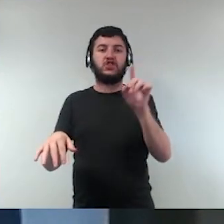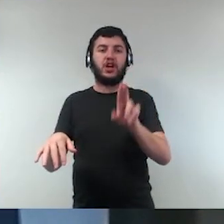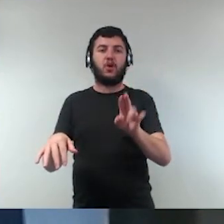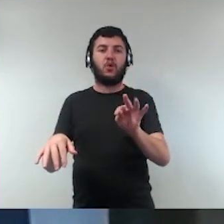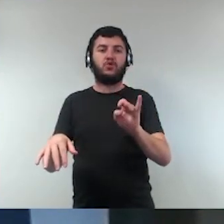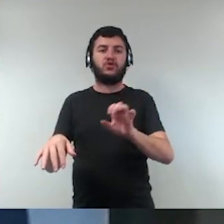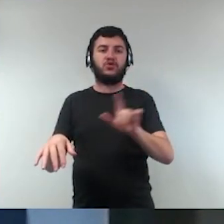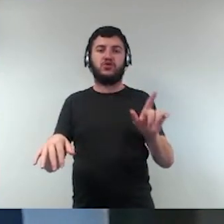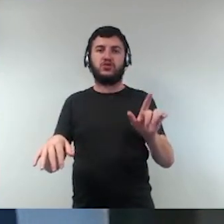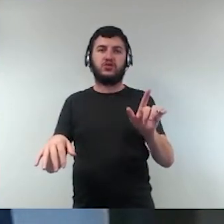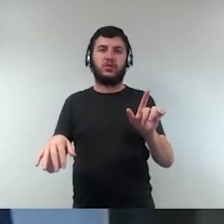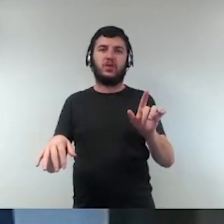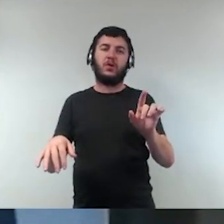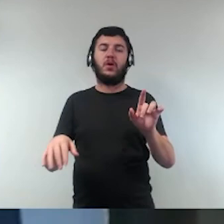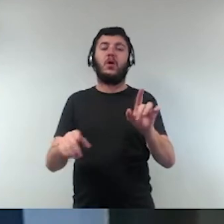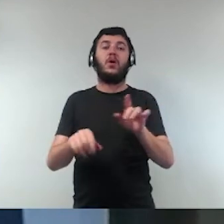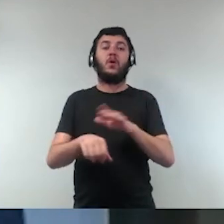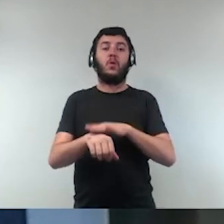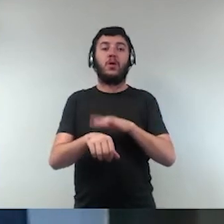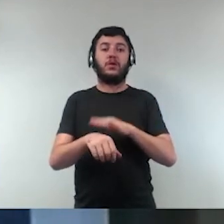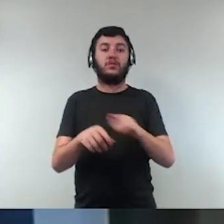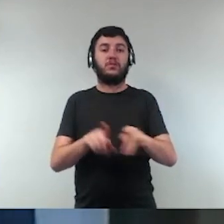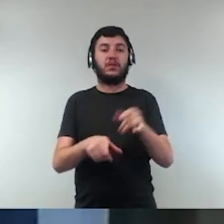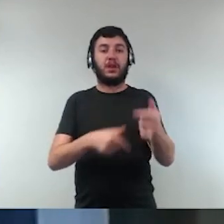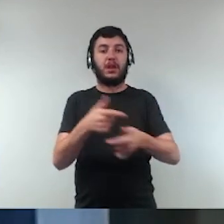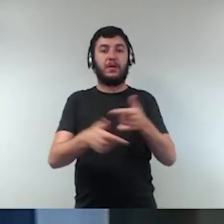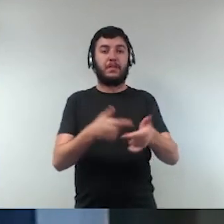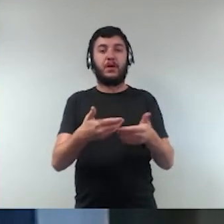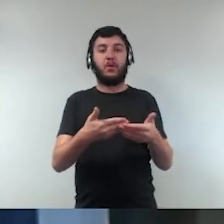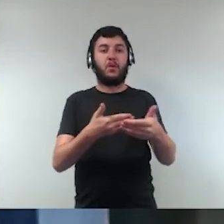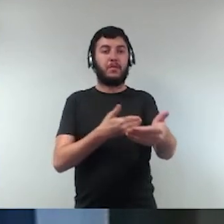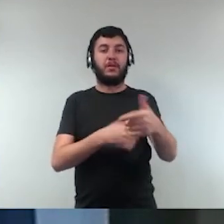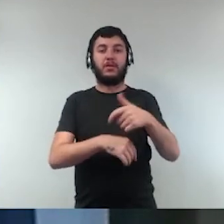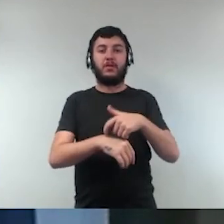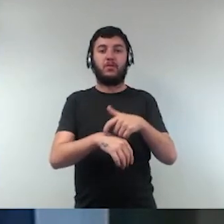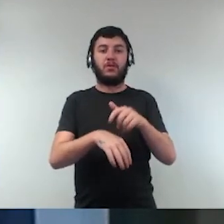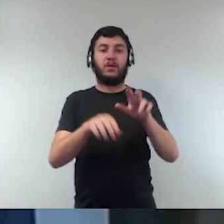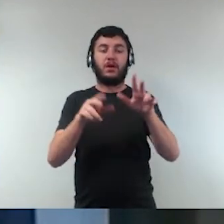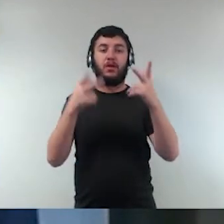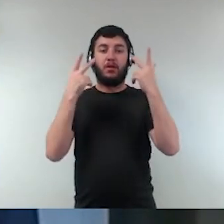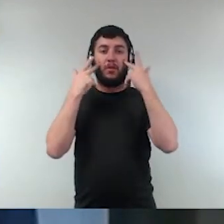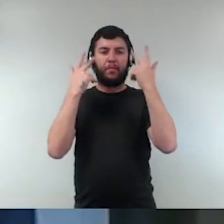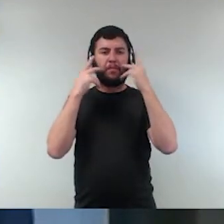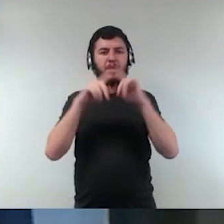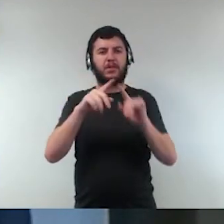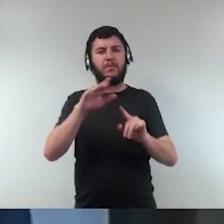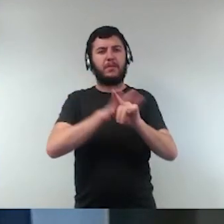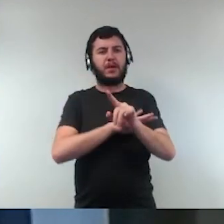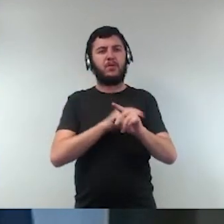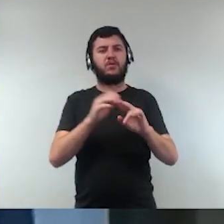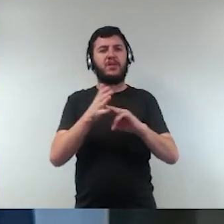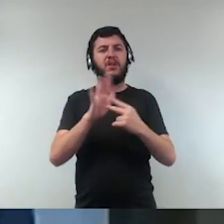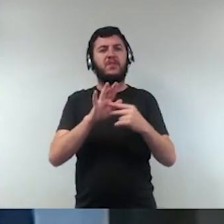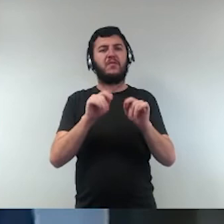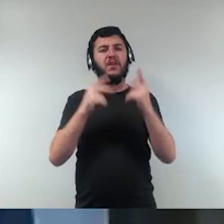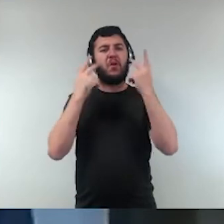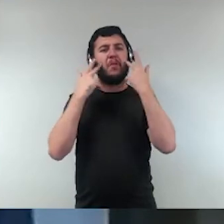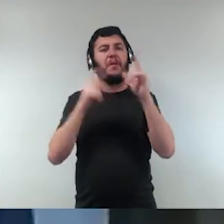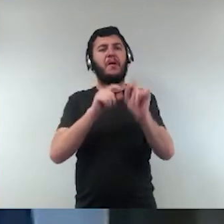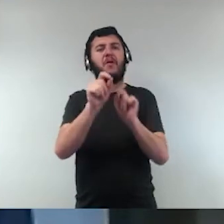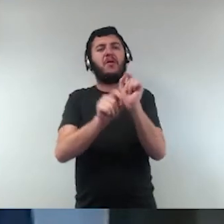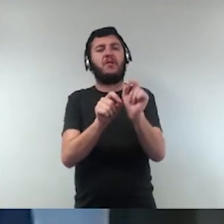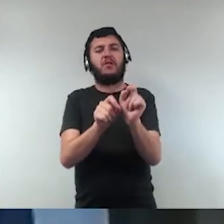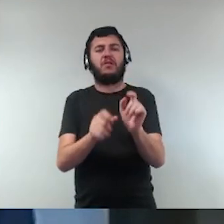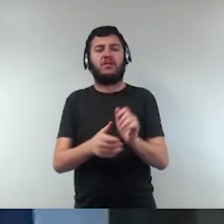for começar ou for encerrado fora daquele normal. E aí eu pergunto, o que é normal